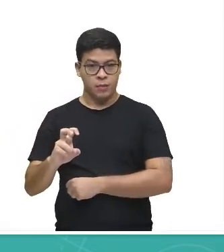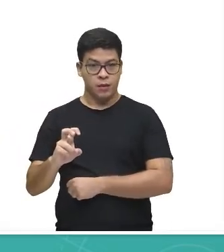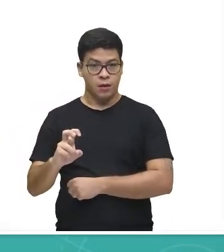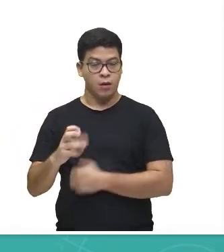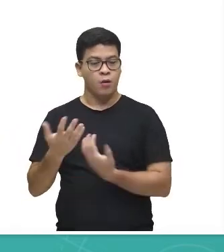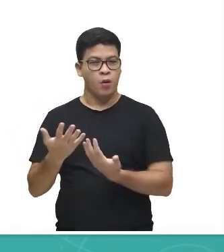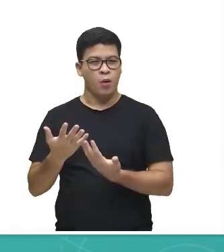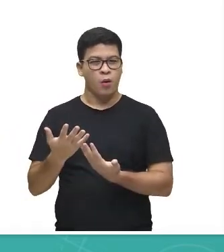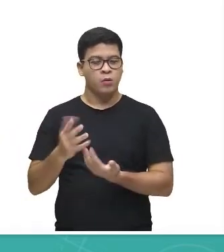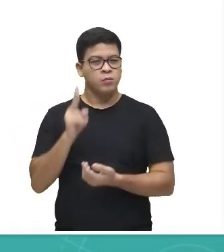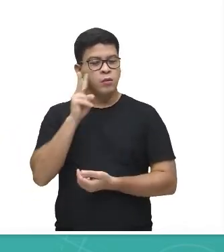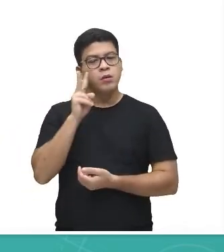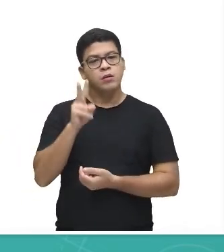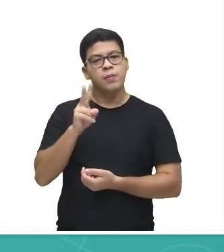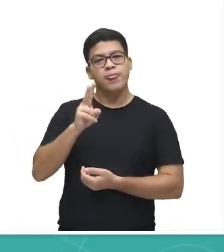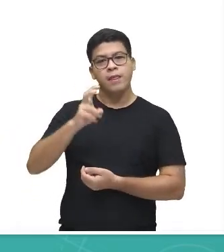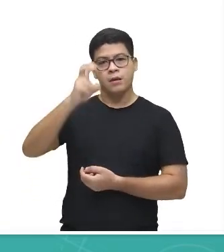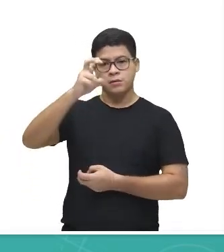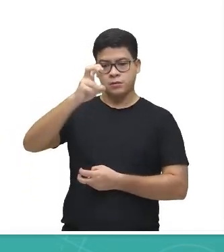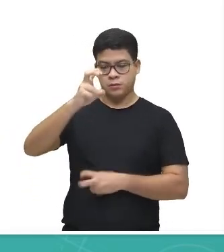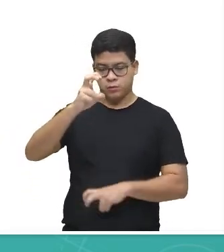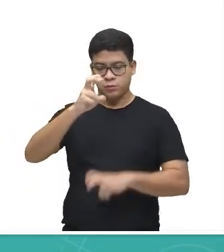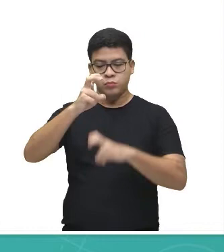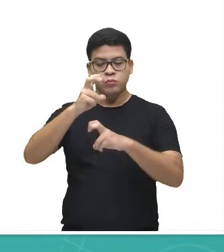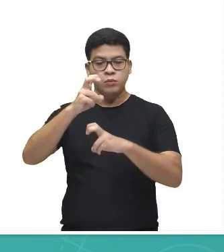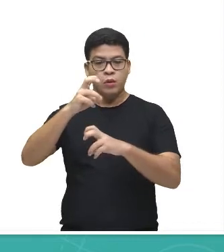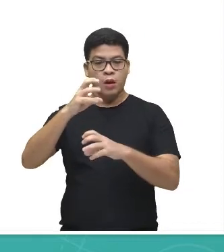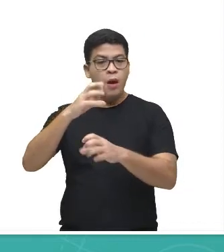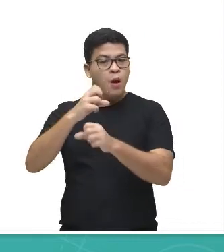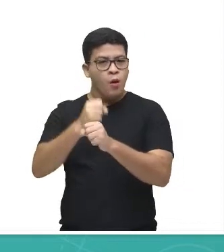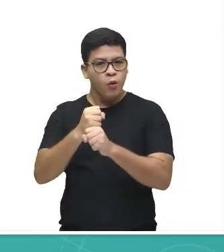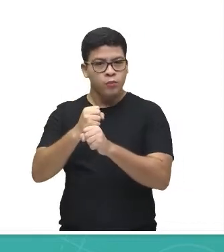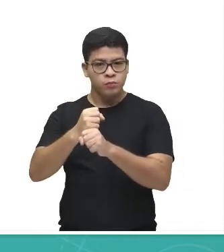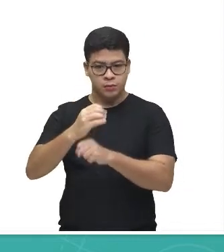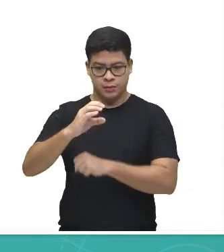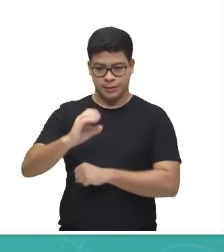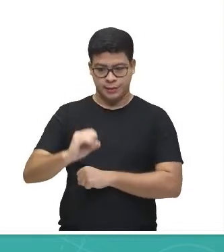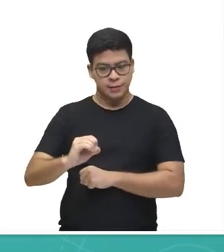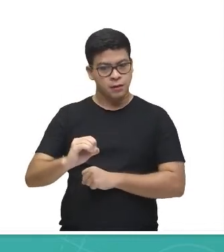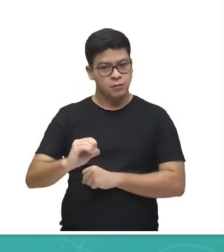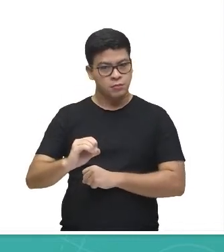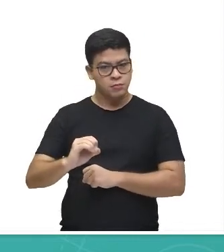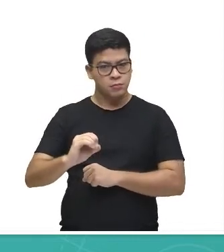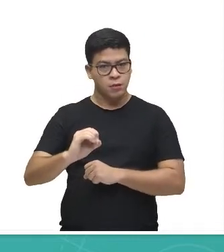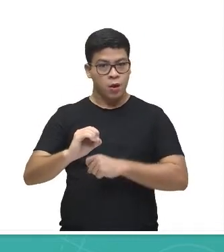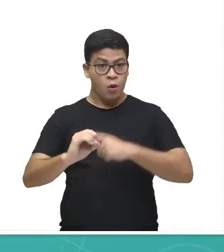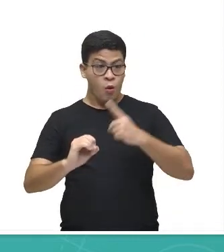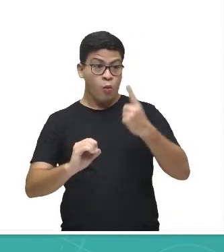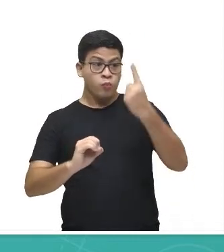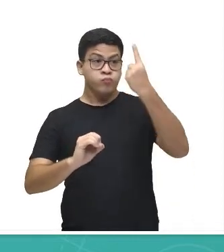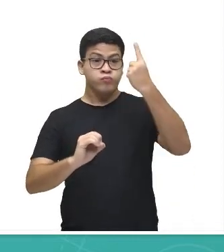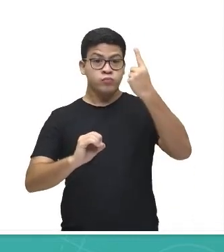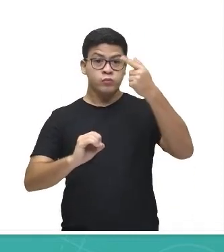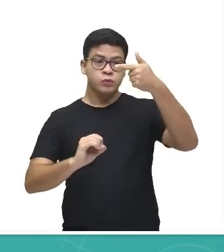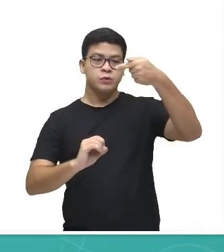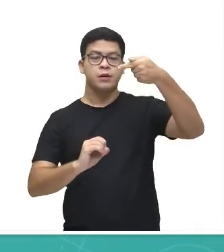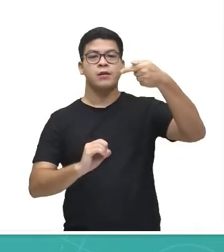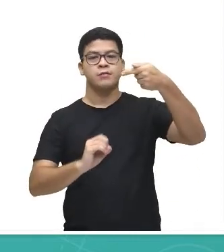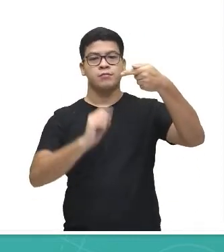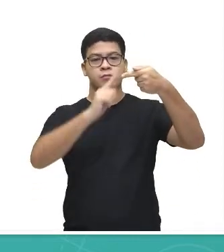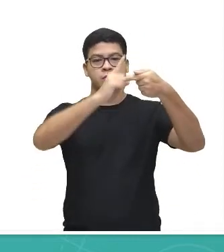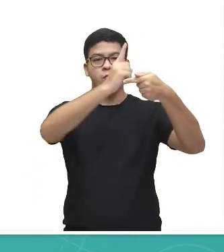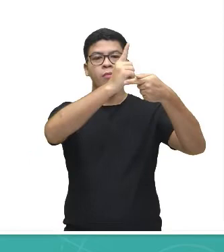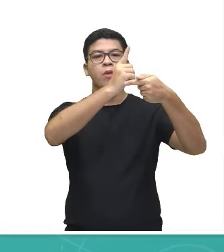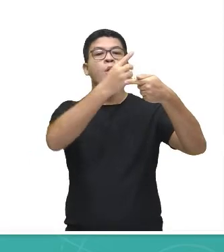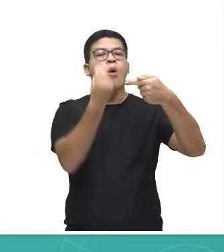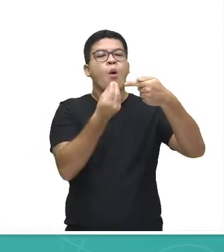aqui direto, tá, pessoal? O que a gente vai fazer? Eu vou colocar o 0 e o 1 que sobrou do 10 eu vou levar aqui para cima do 7,